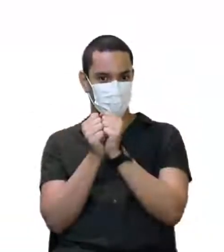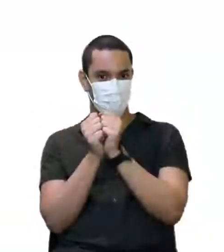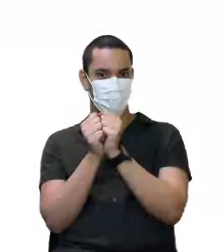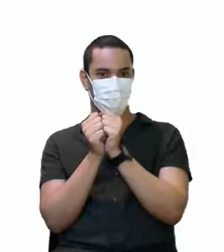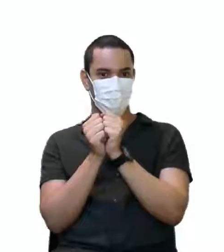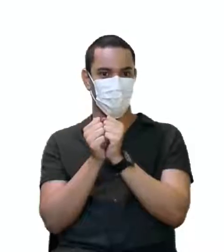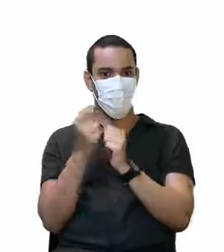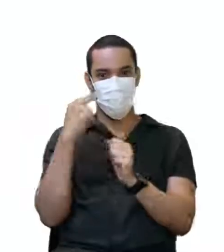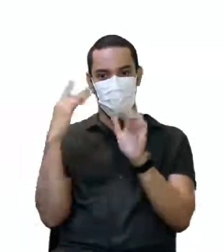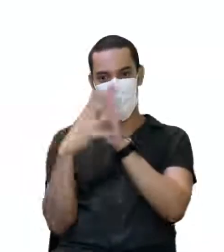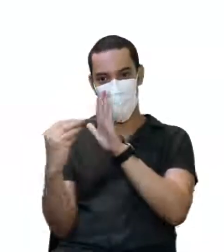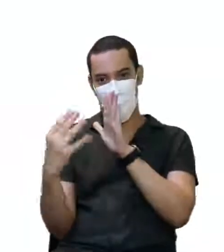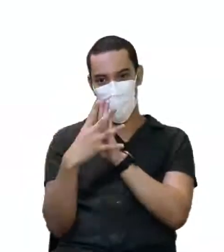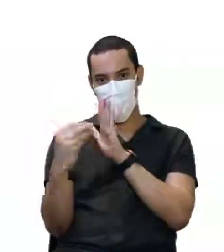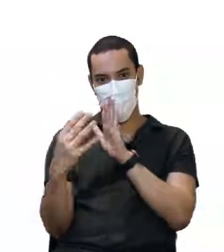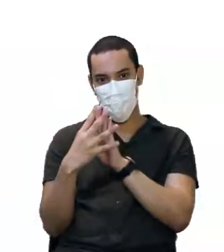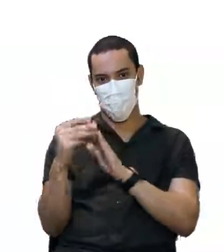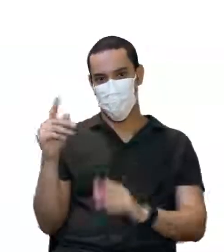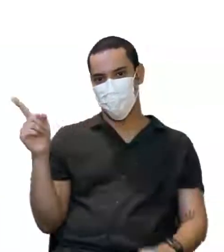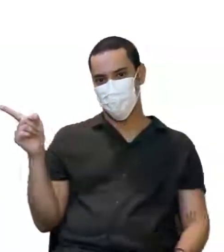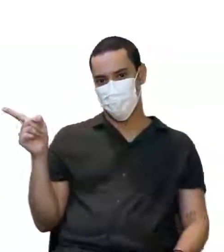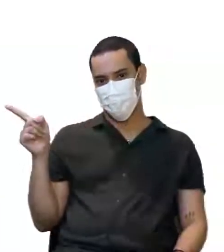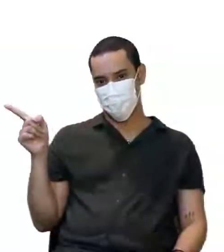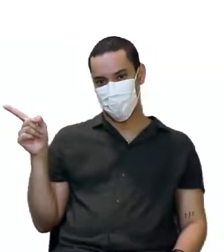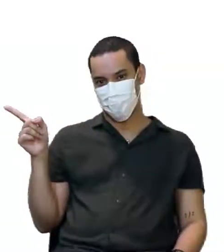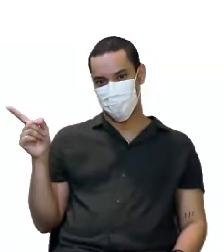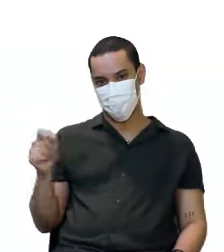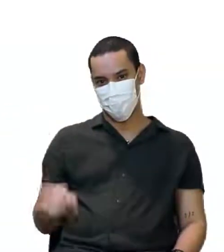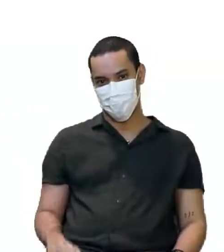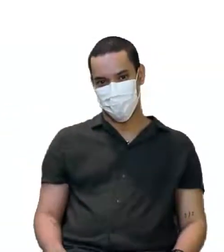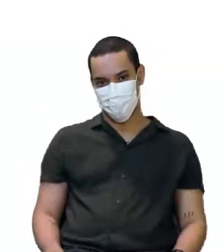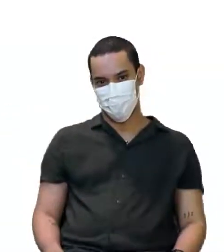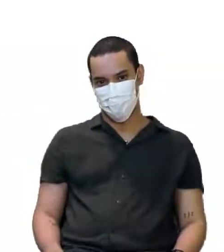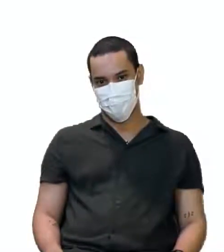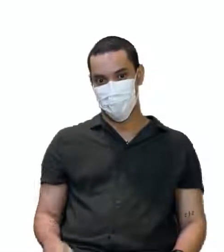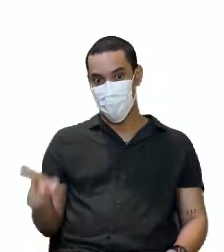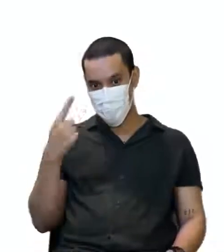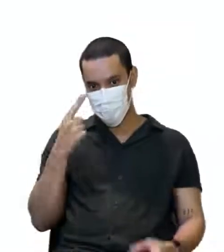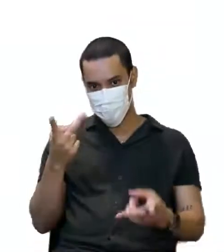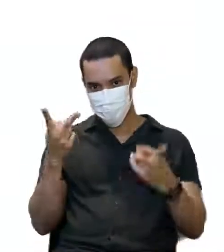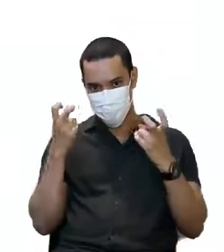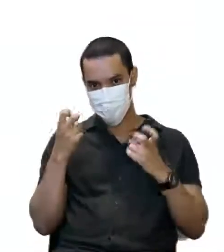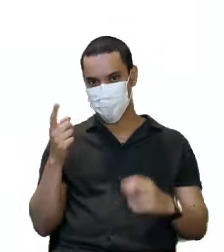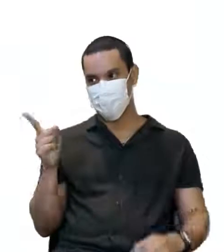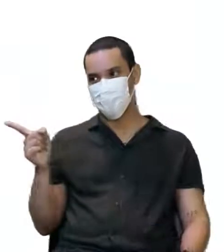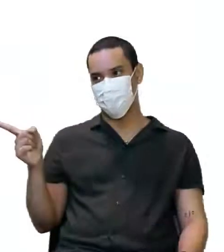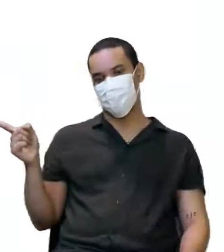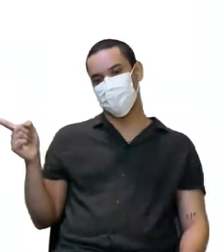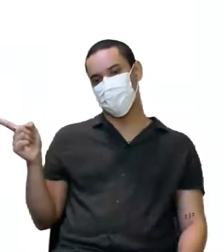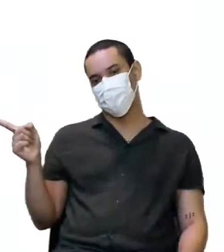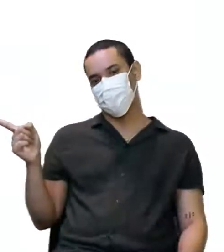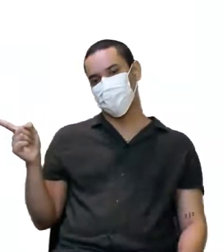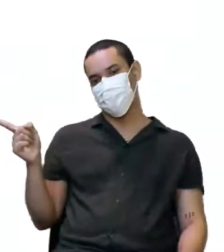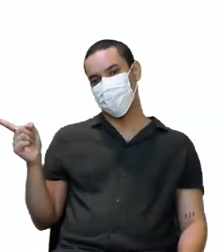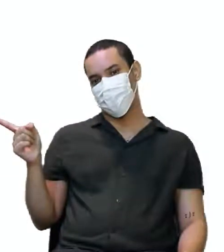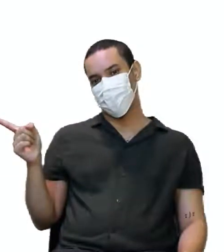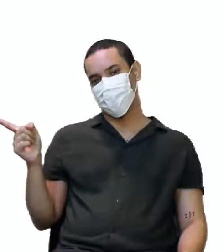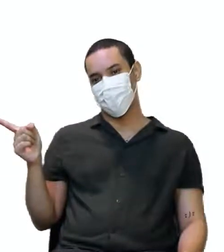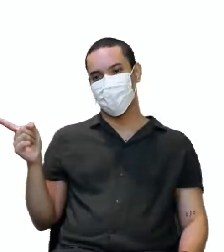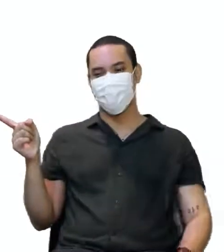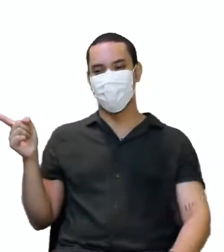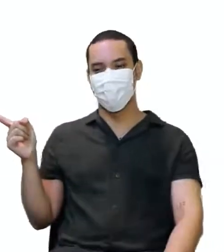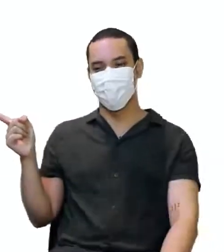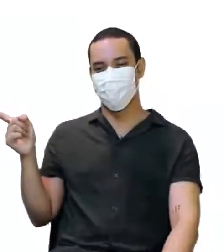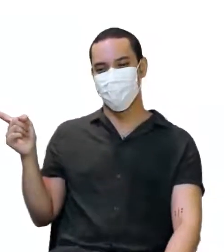mas eu vou aumentar ele aqui, ó. Pra cá, né? Ele tá com um pauzinho aqui e com a outra mão apoiada. Pode tirar o